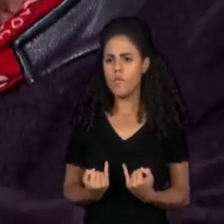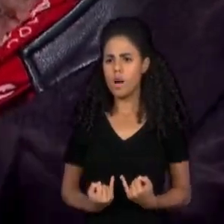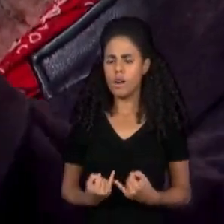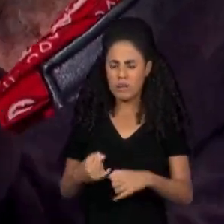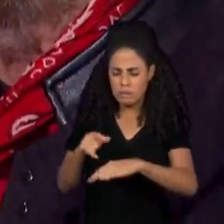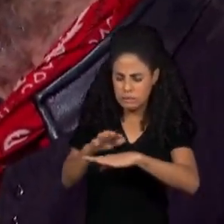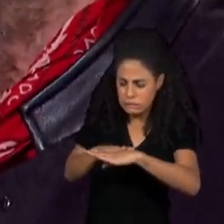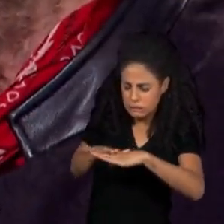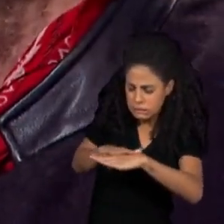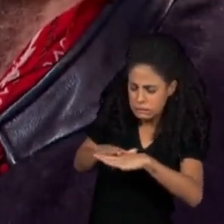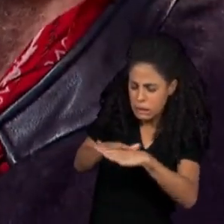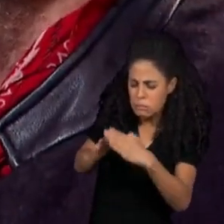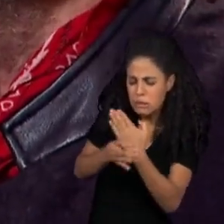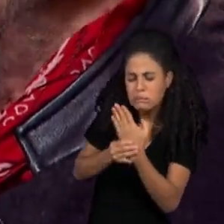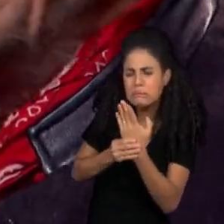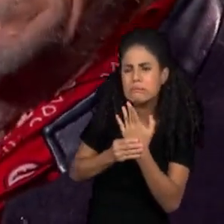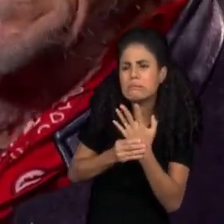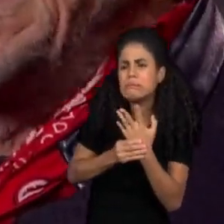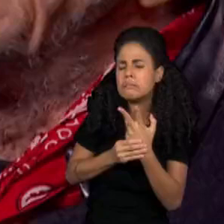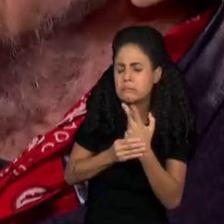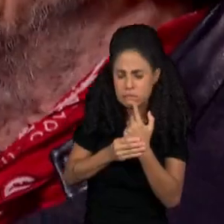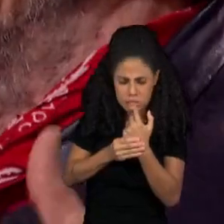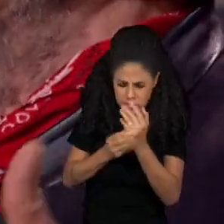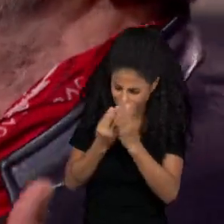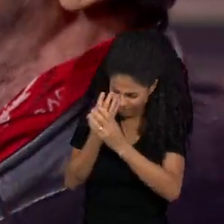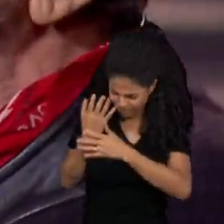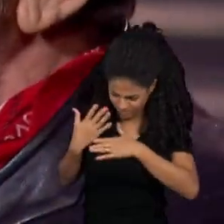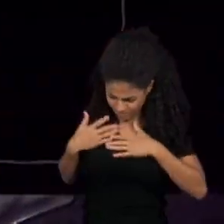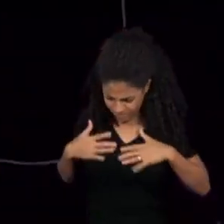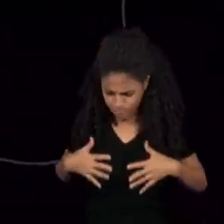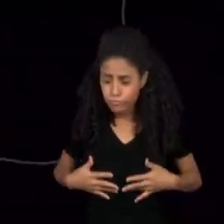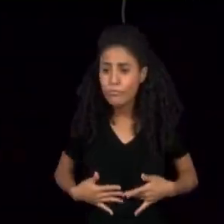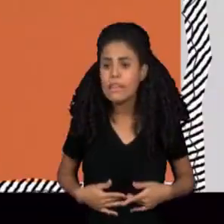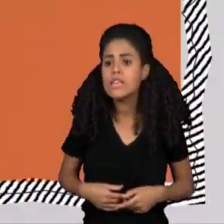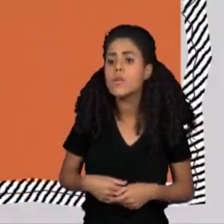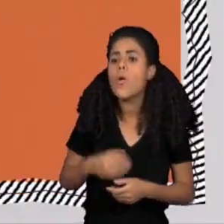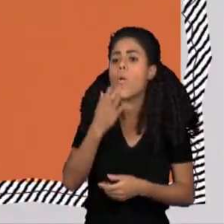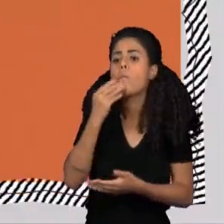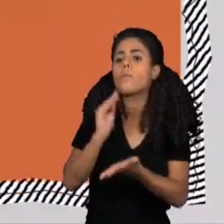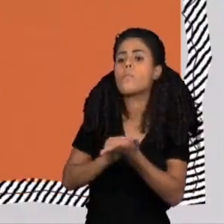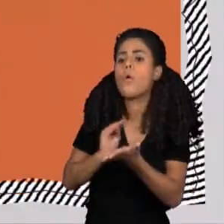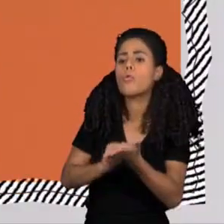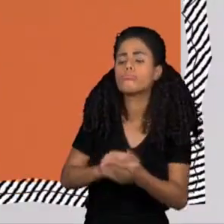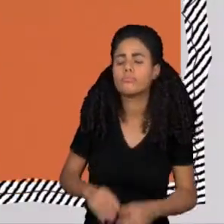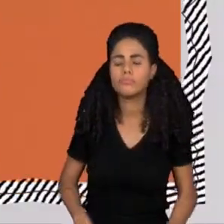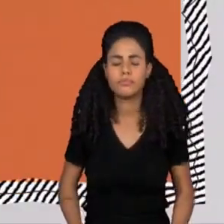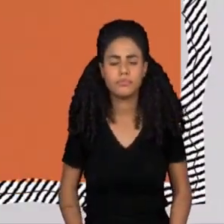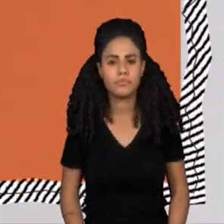mão comecei a ficar podre entendeu with enganado Deus eu levantava a